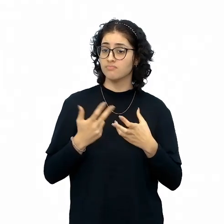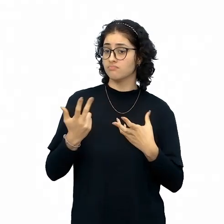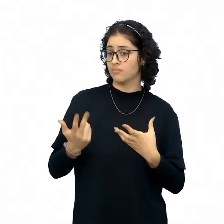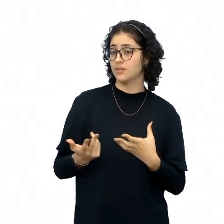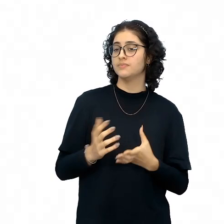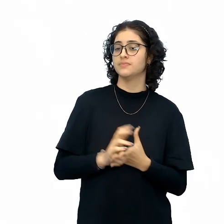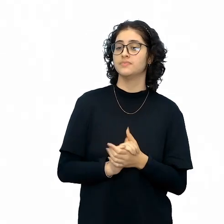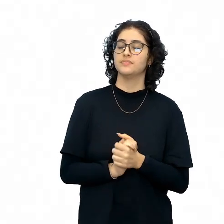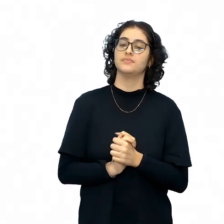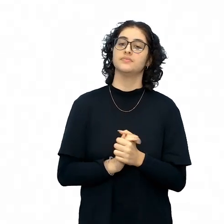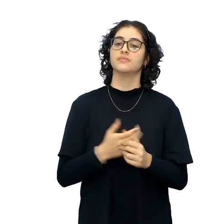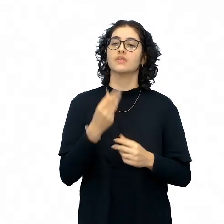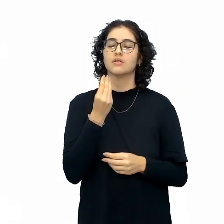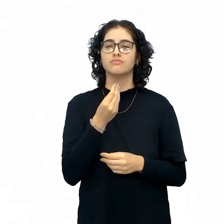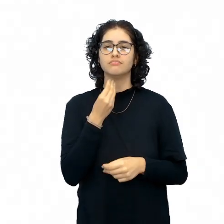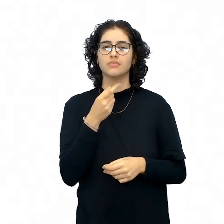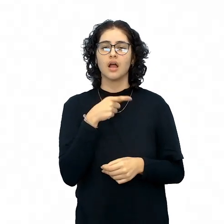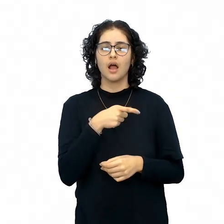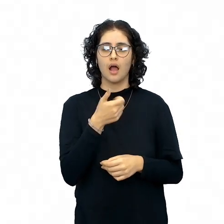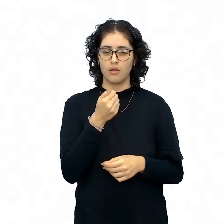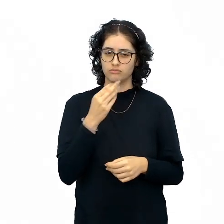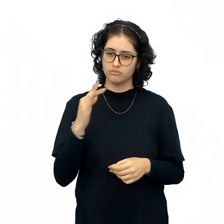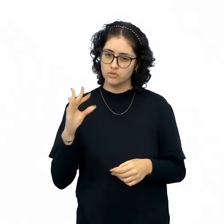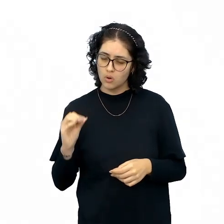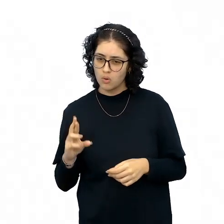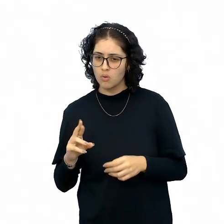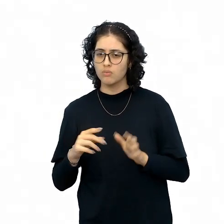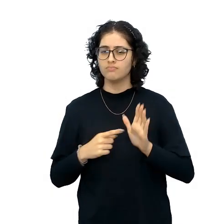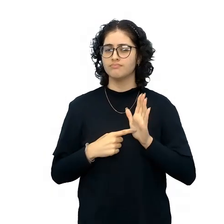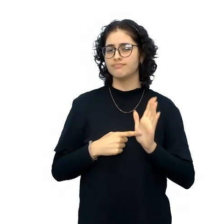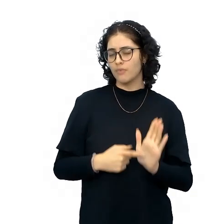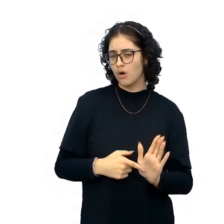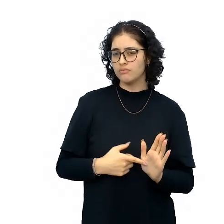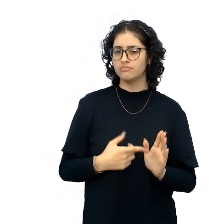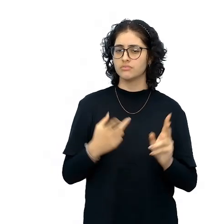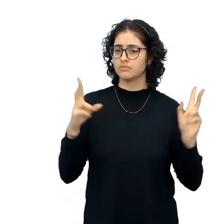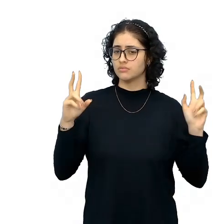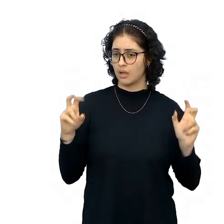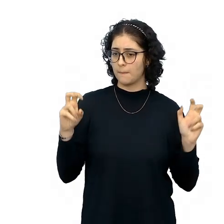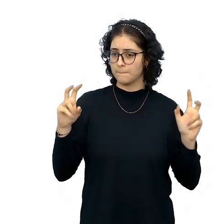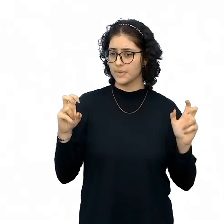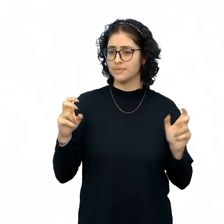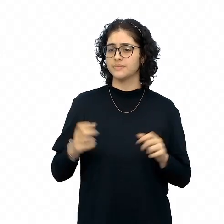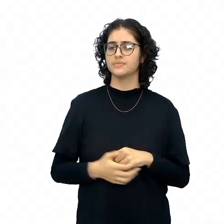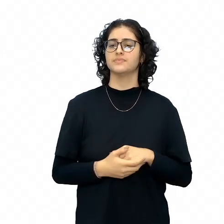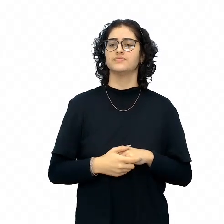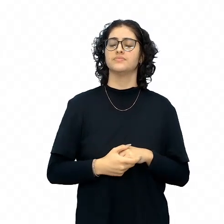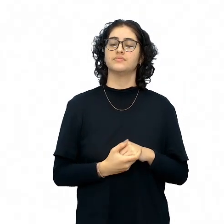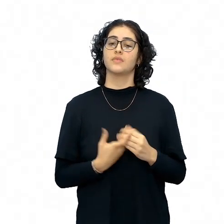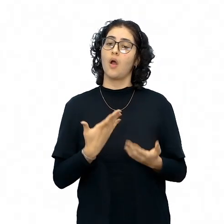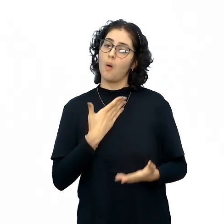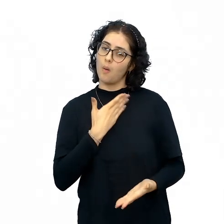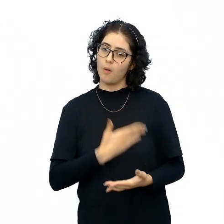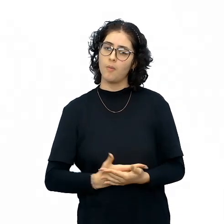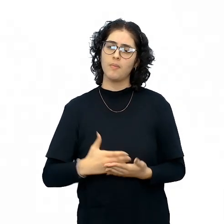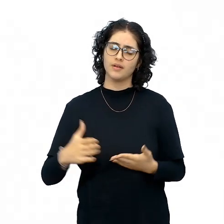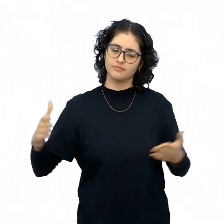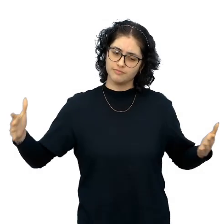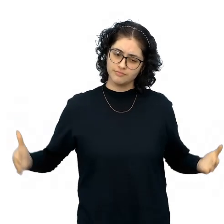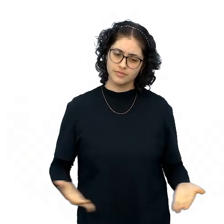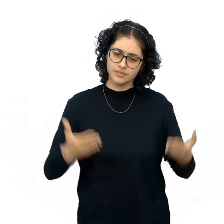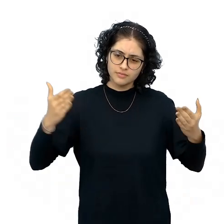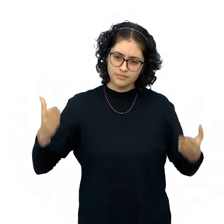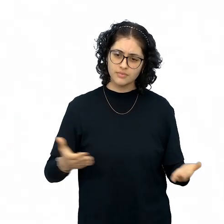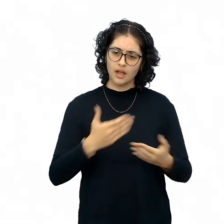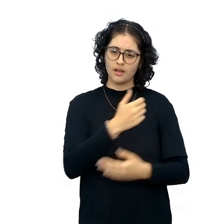relação às perspectivas que o autor trouxe acerca do tema e já comece, então, a motivar o estudante